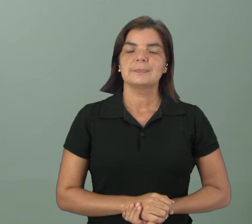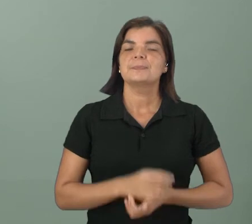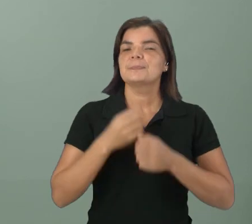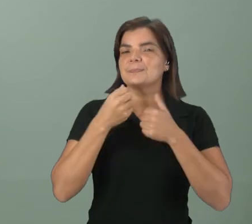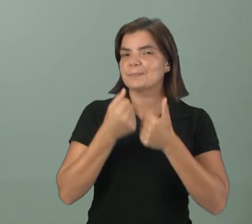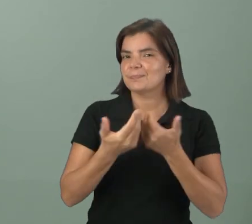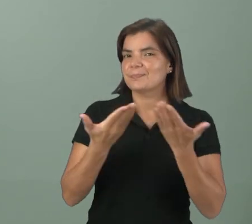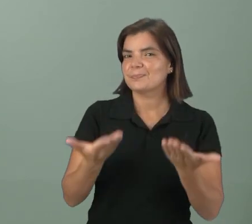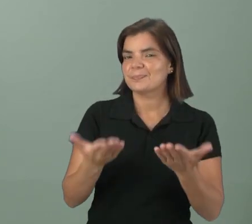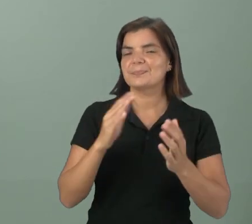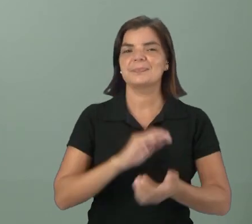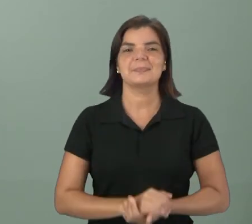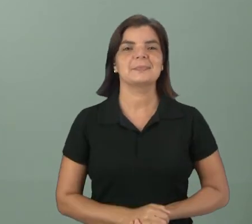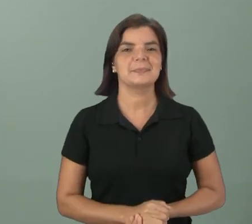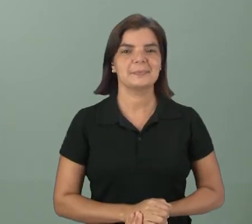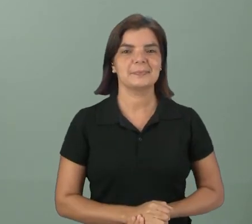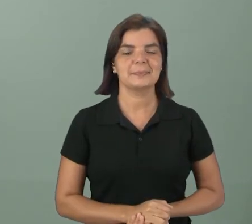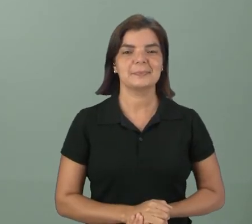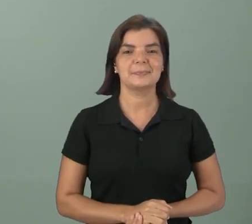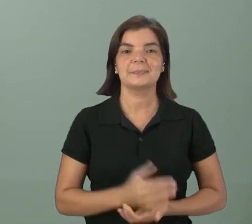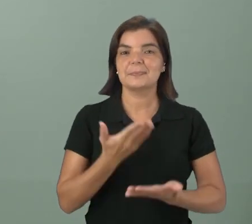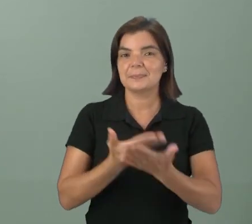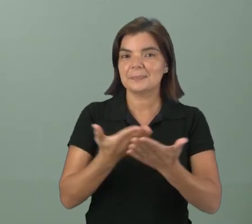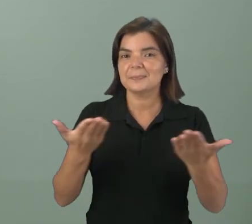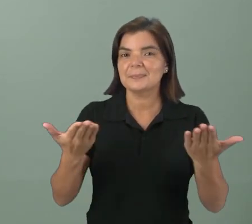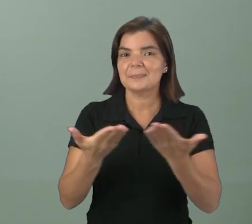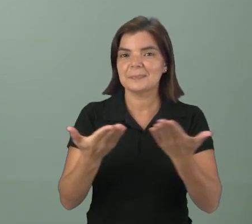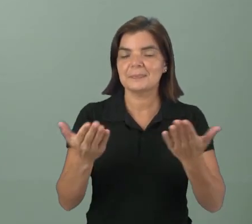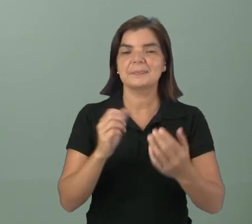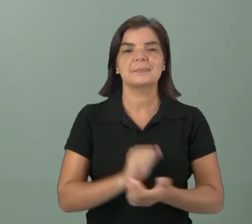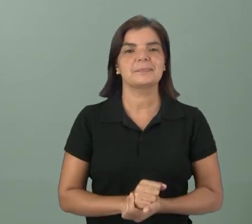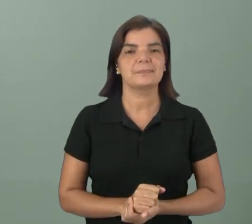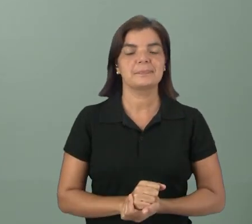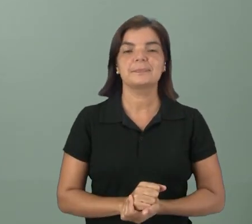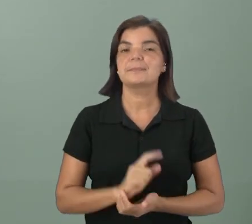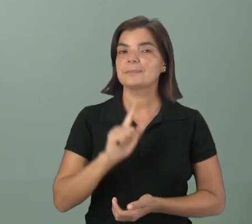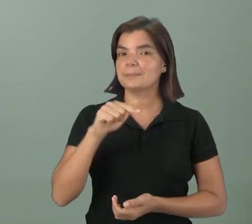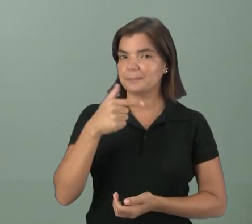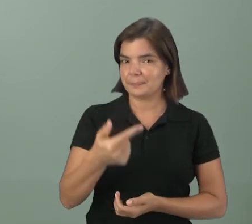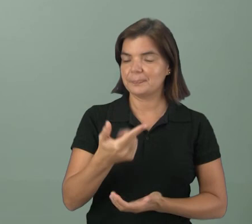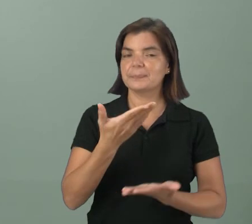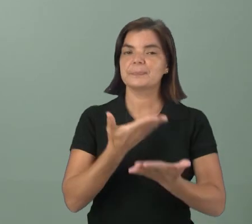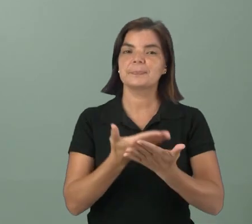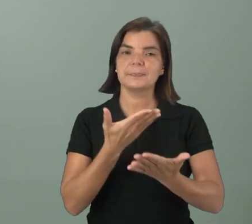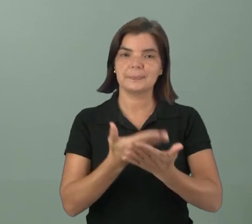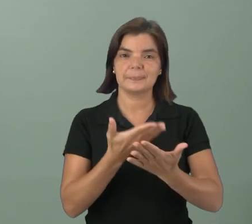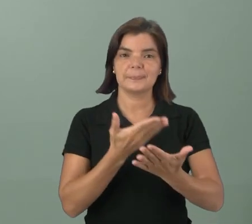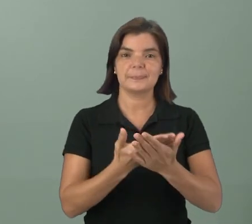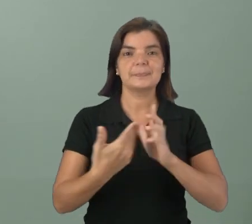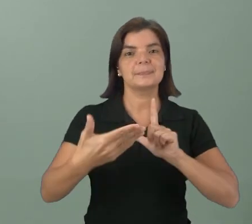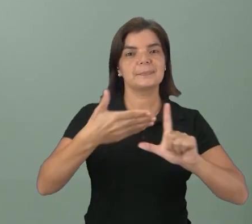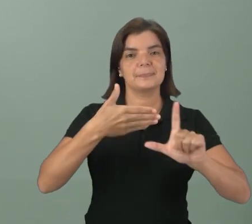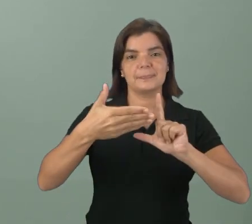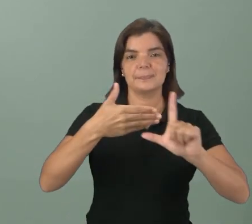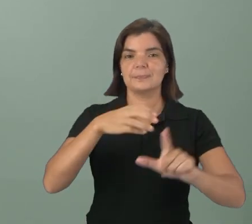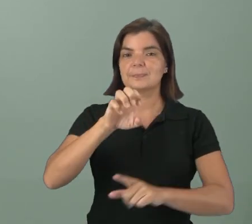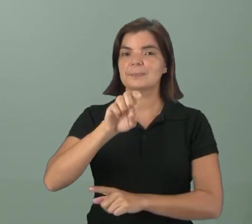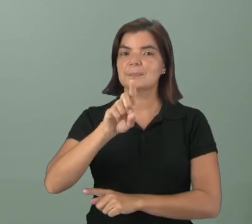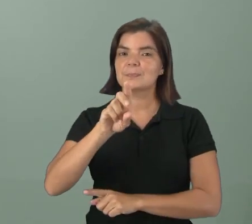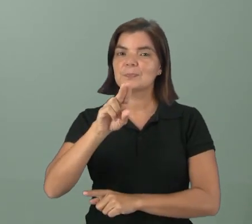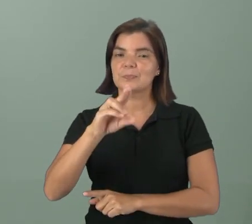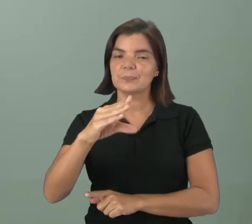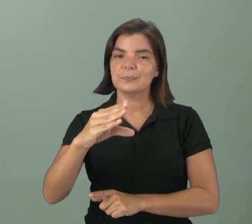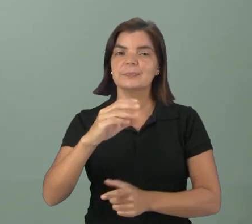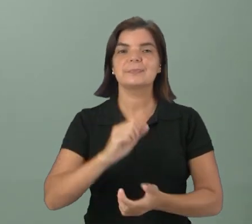muito bem finalizamos a nossa aula de hoje mas para esta e outras aulas acesse a